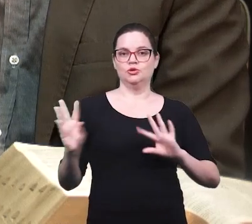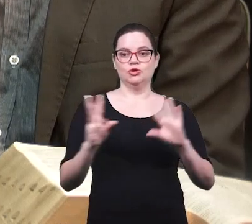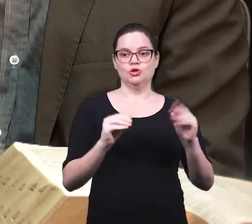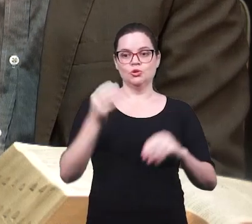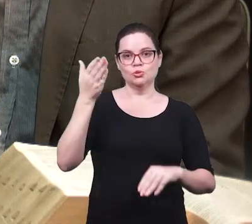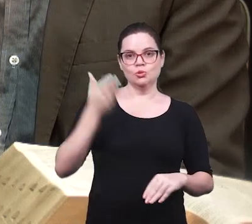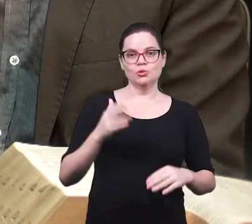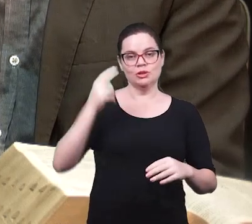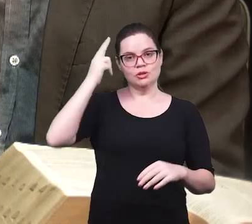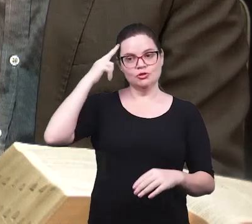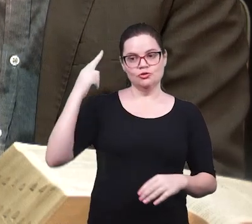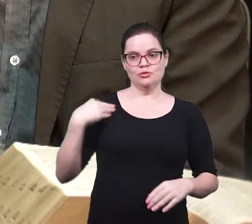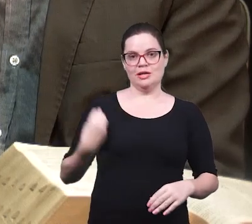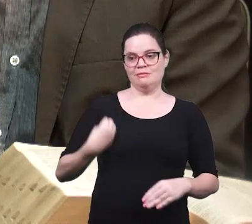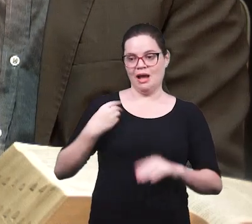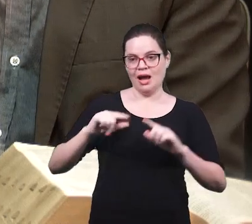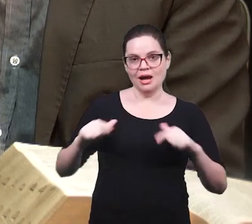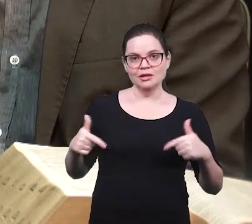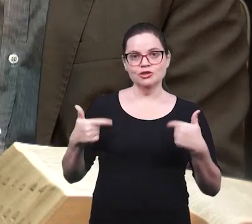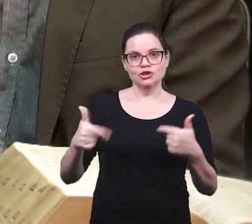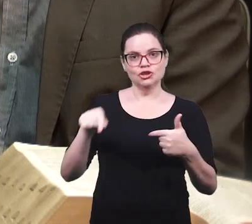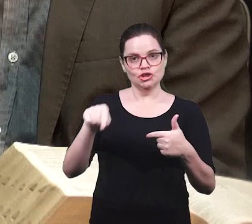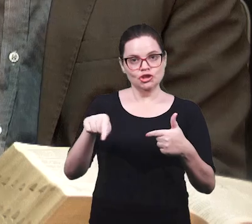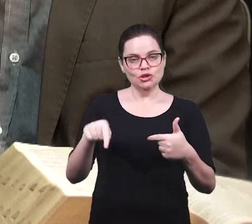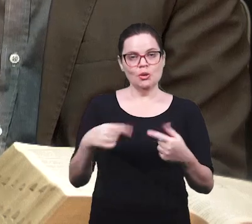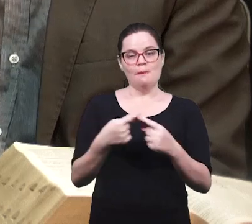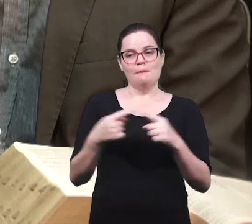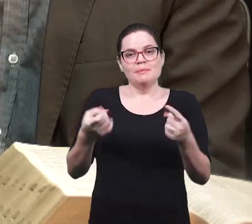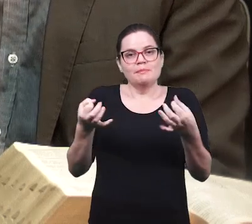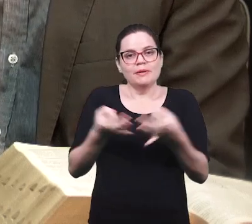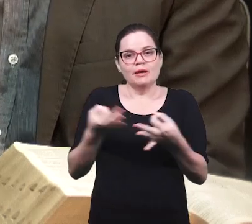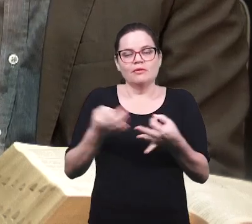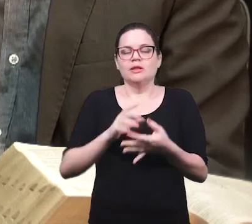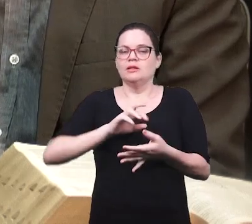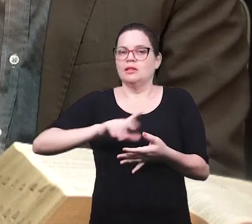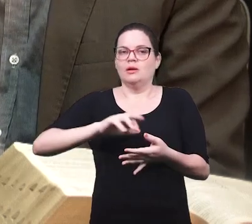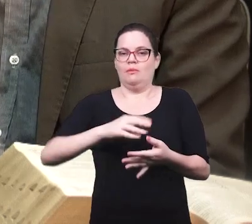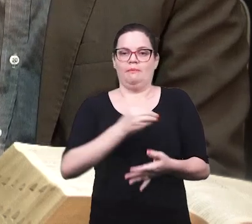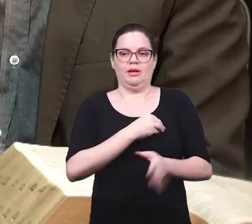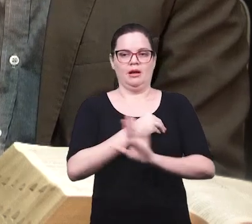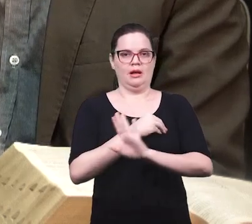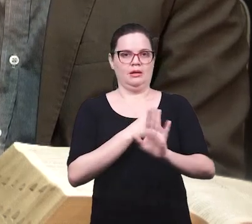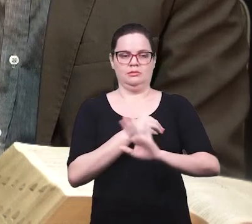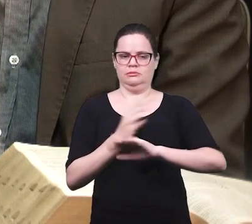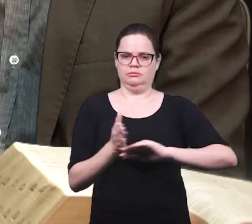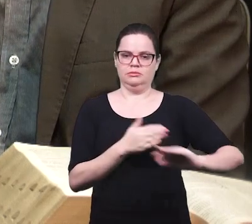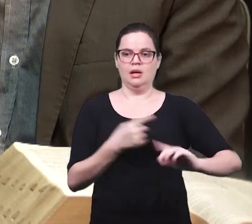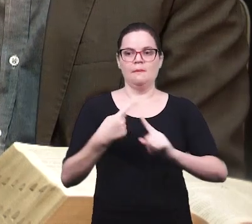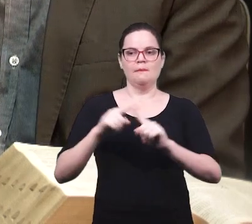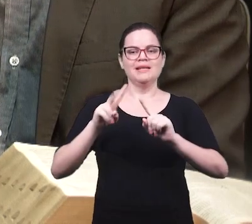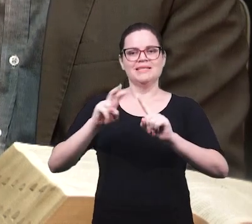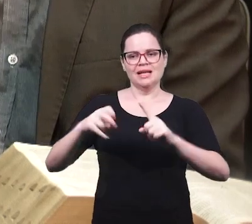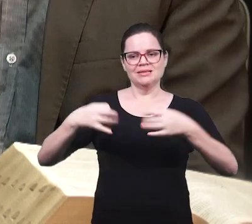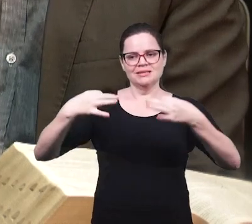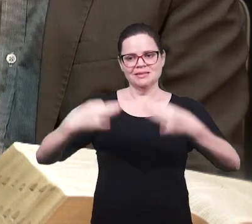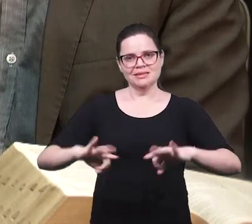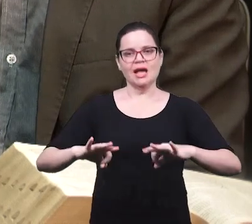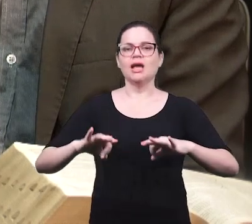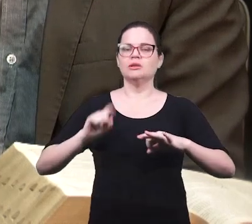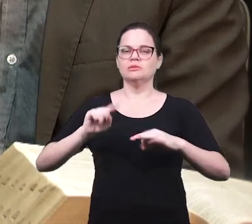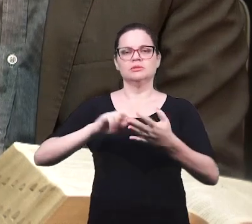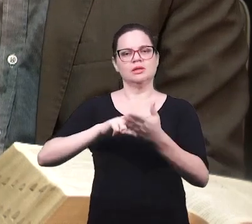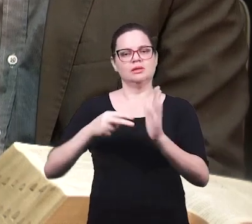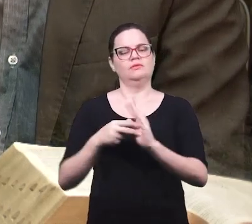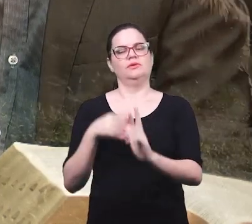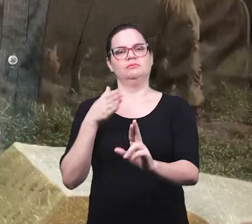mesmo naquilo que José não pecou, ele é uma figura da pessoa gloriosa do Senhor Jesus. Porque diz